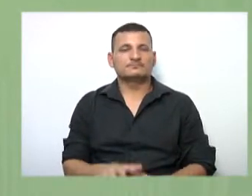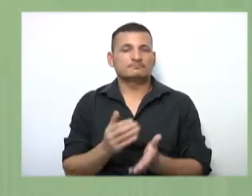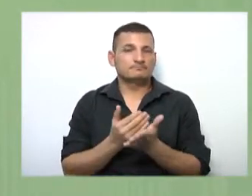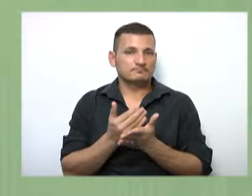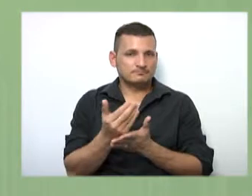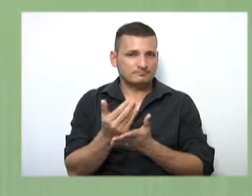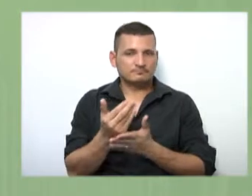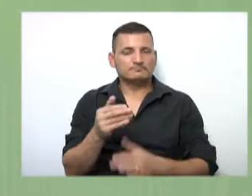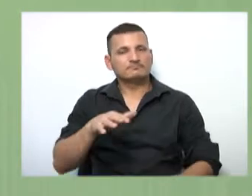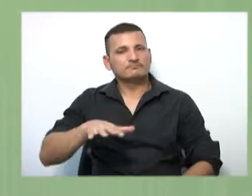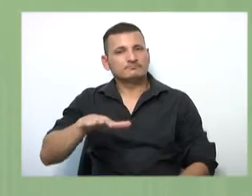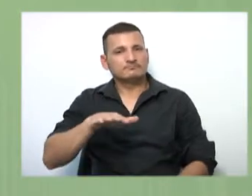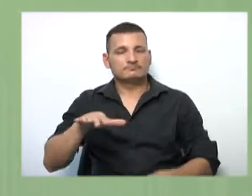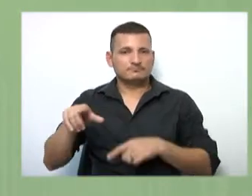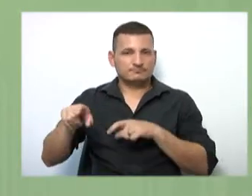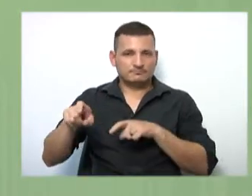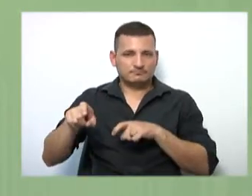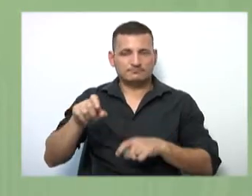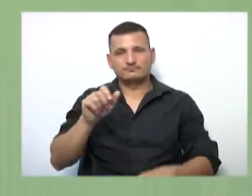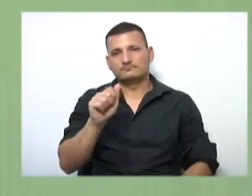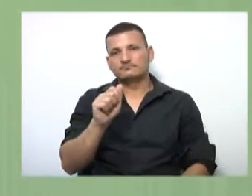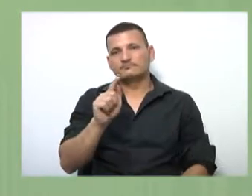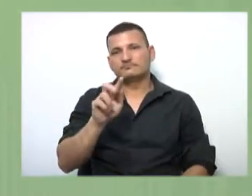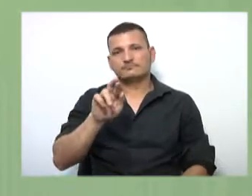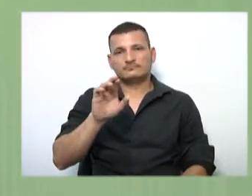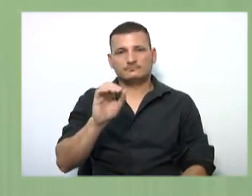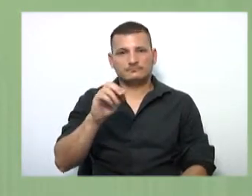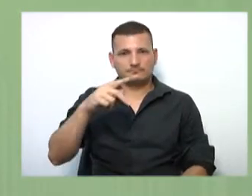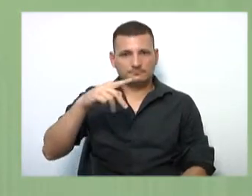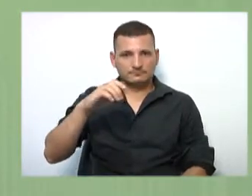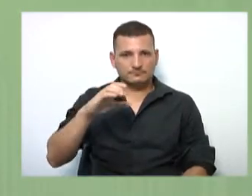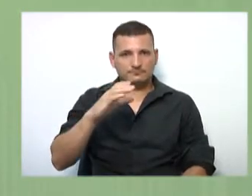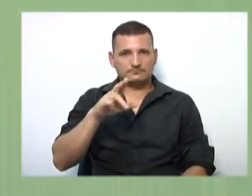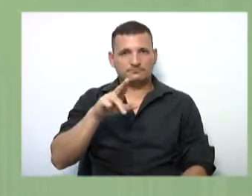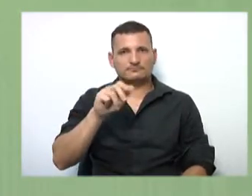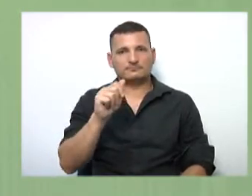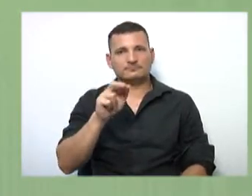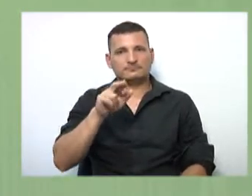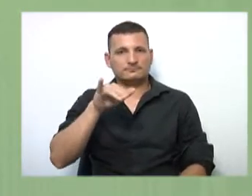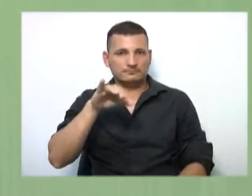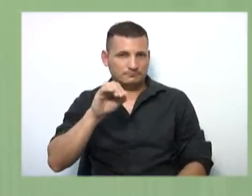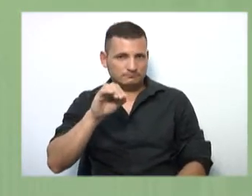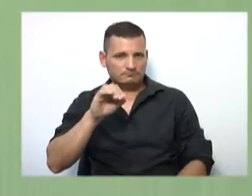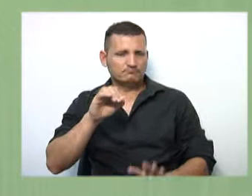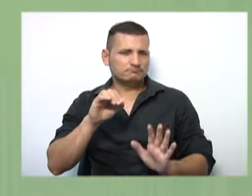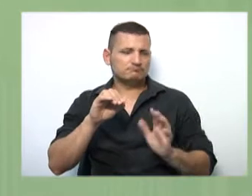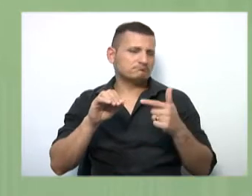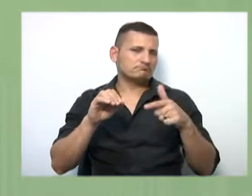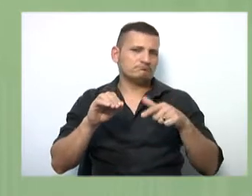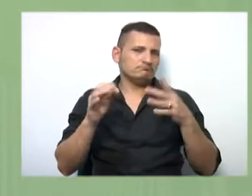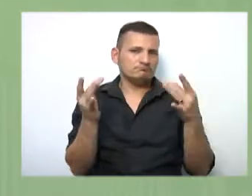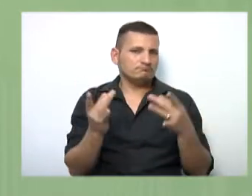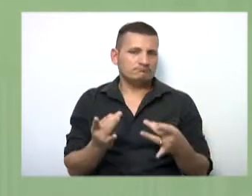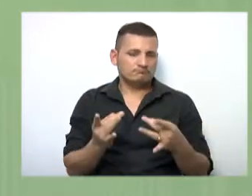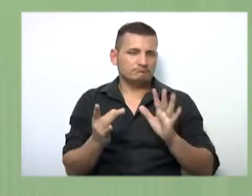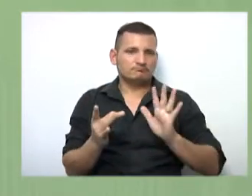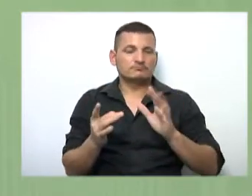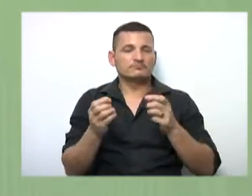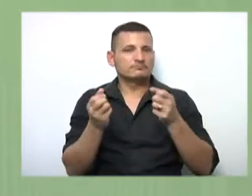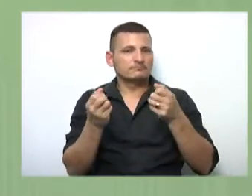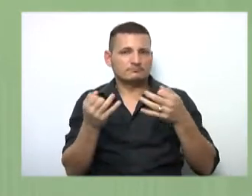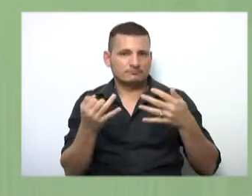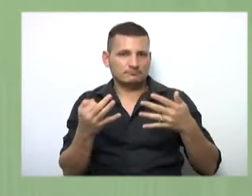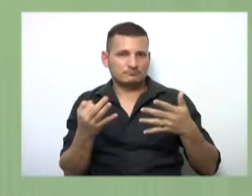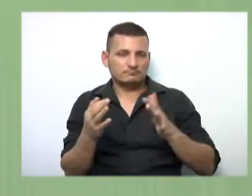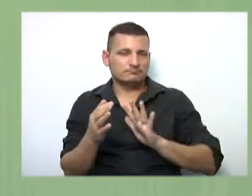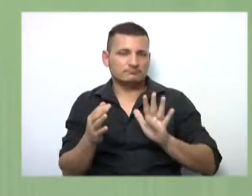Iniciaremos pelo ramo agropecuário. Como faremos uma revisão, não falaremos sobre detalhes de todos os ramos. Vamos passar apenas